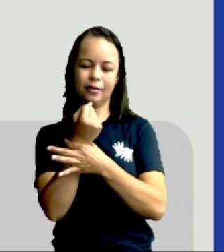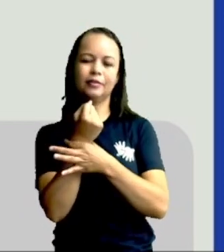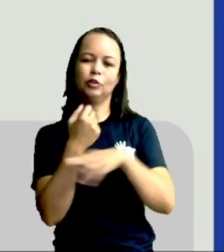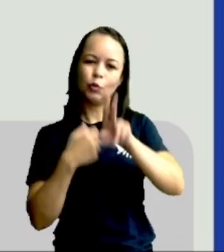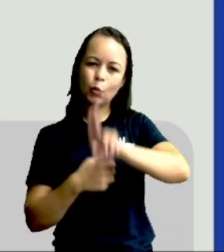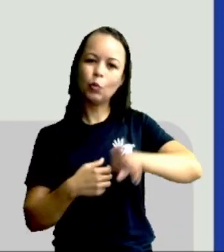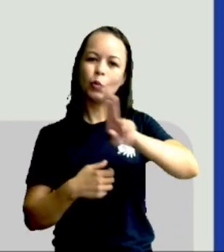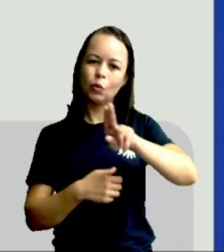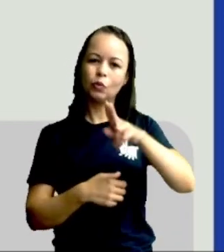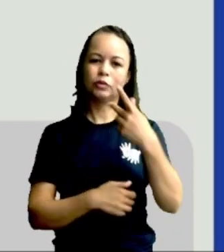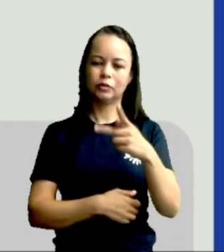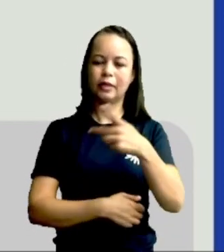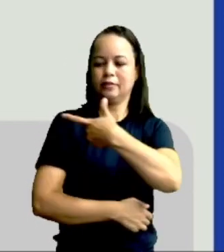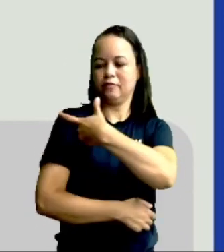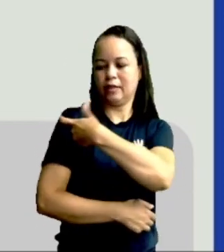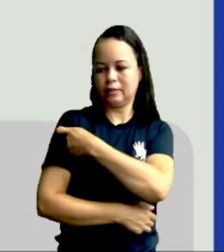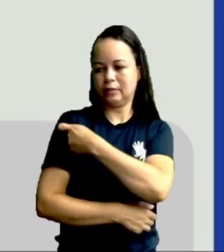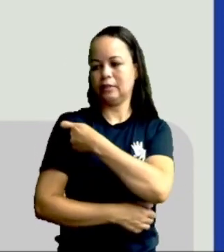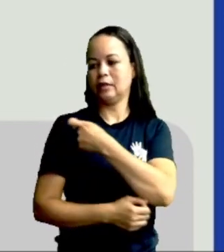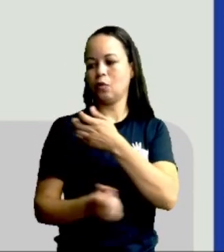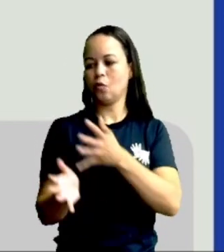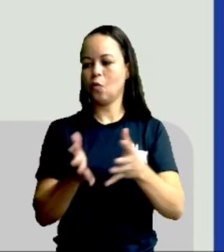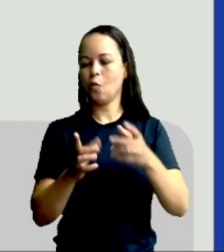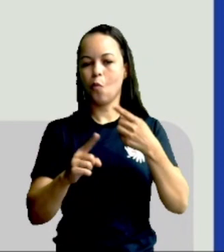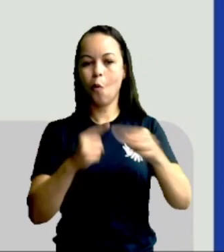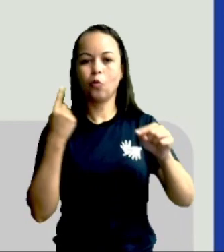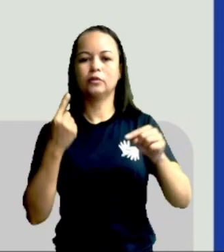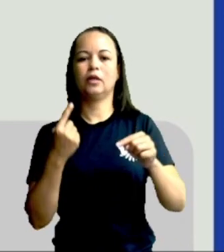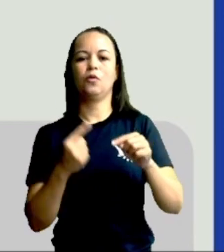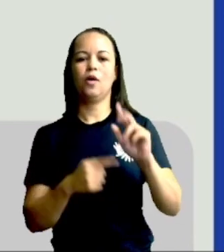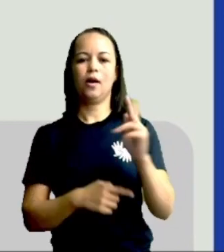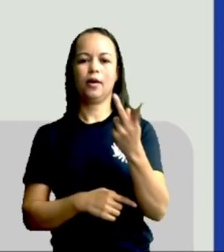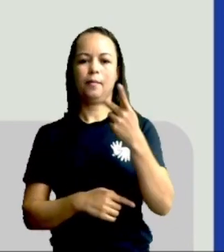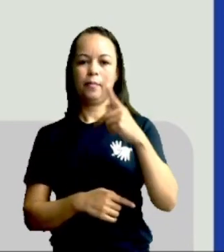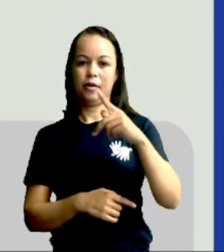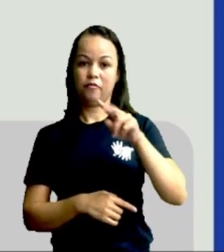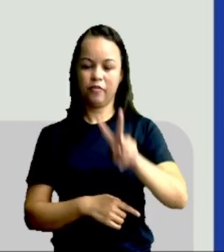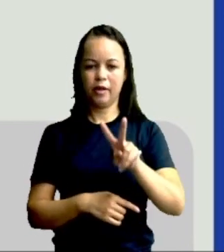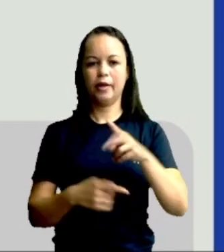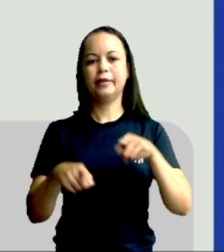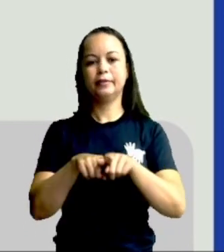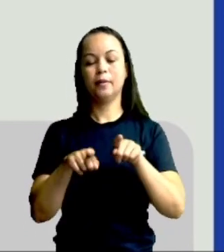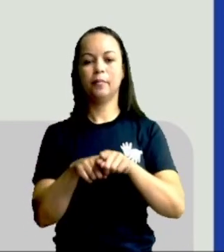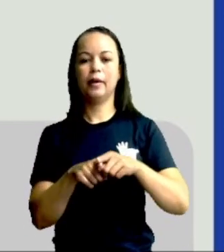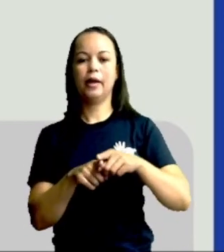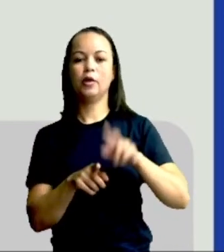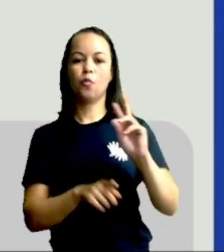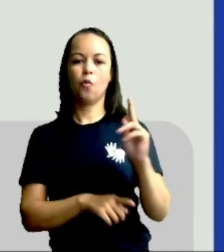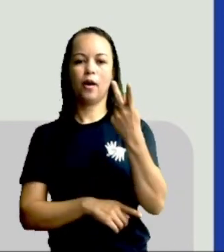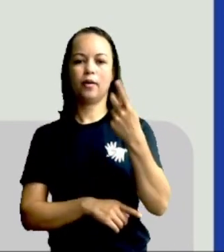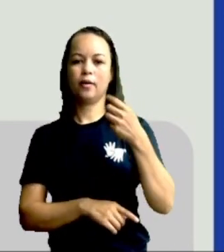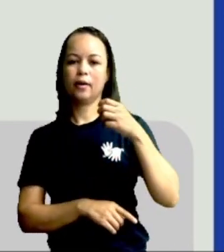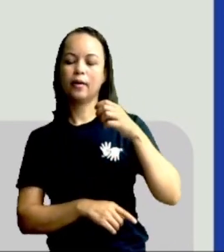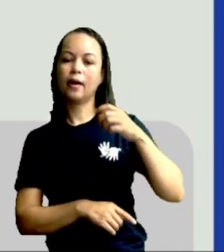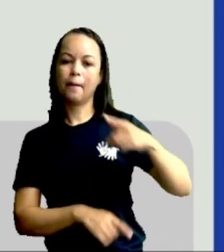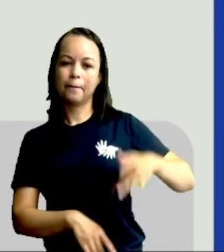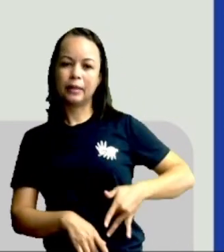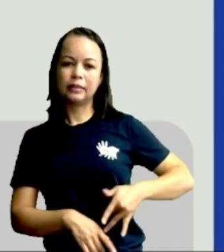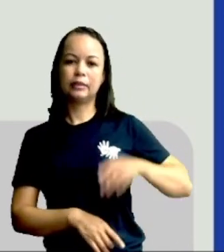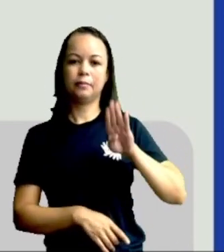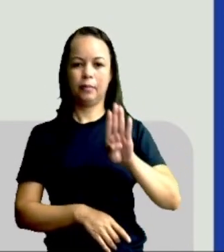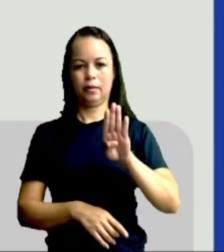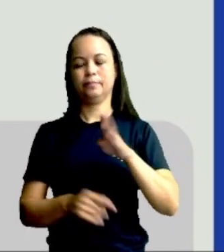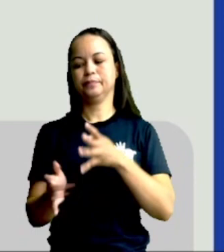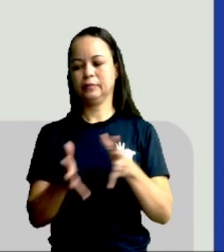todos a vacina contra o HPV e a hepatite B. Fique essa dica, gente. Fique essa informação e não deixa